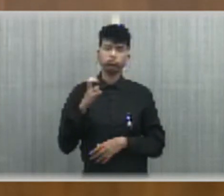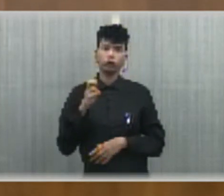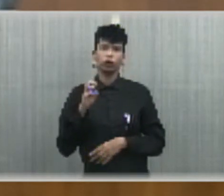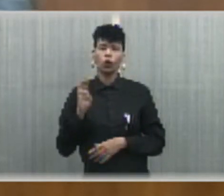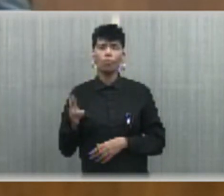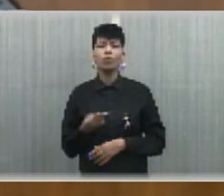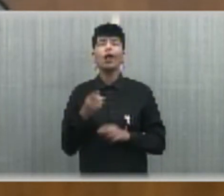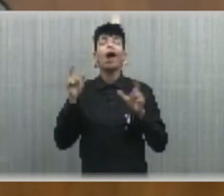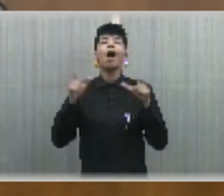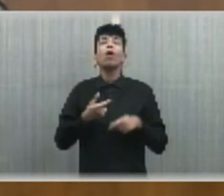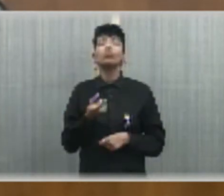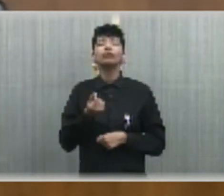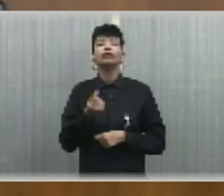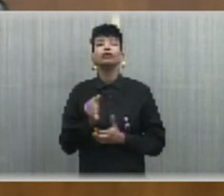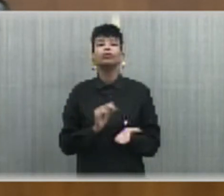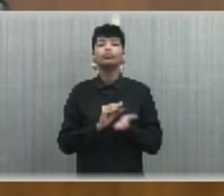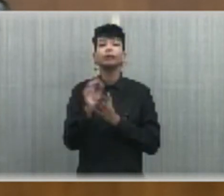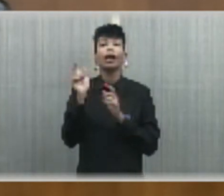é que foi esse dinheiro?